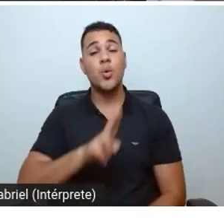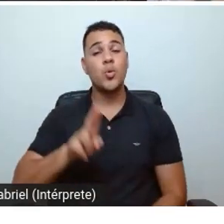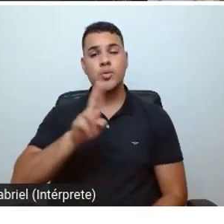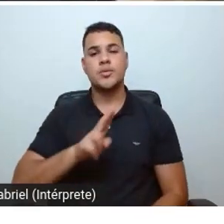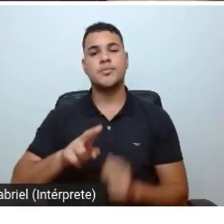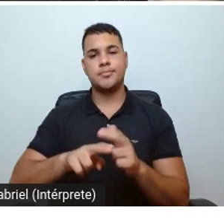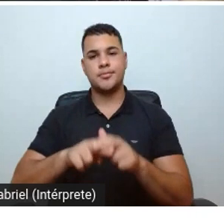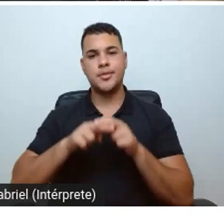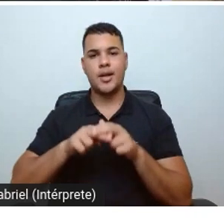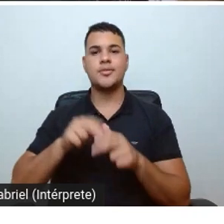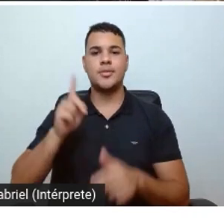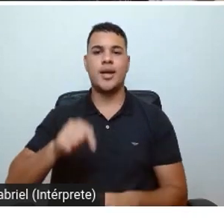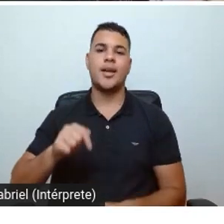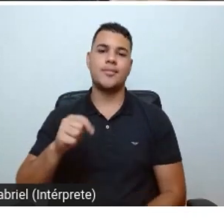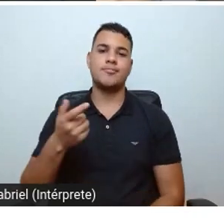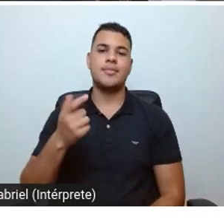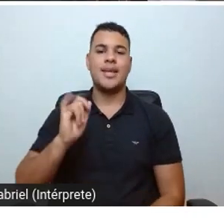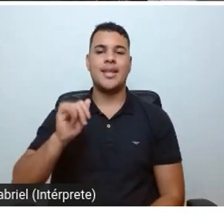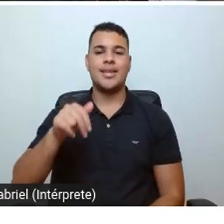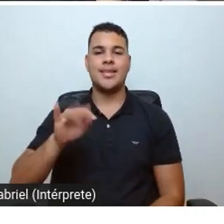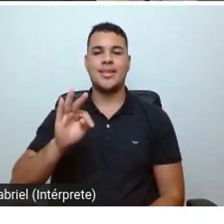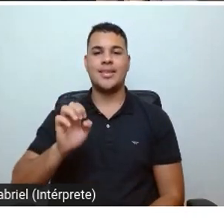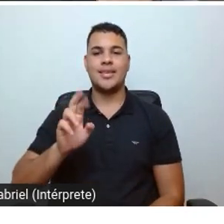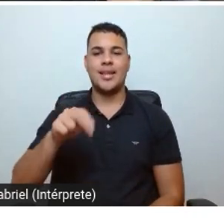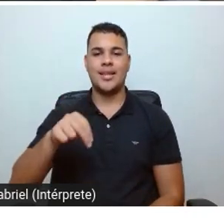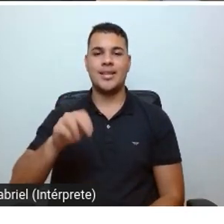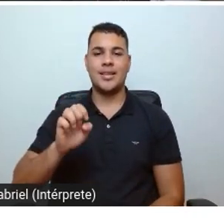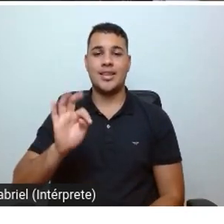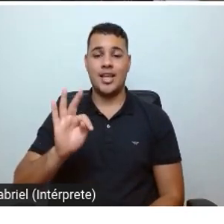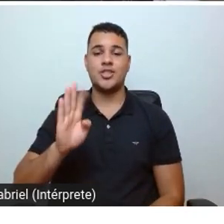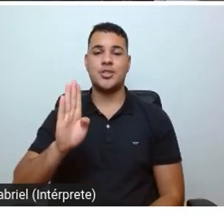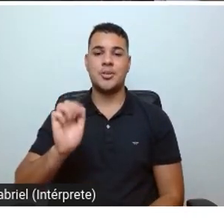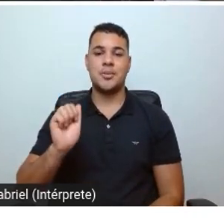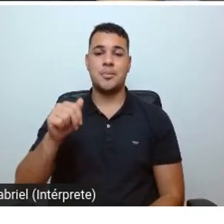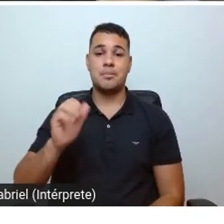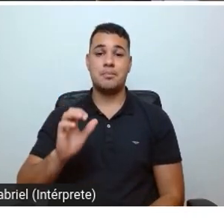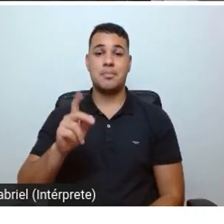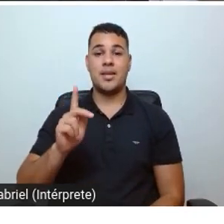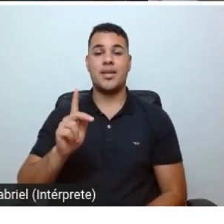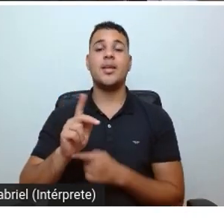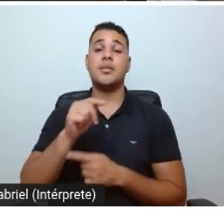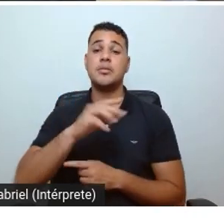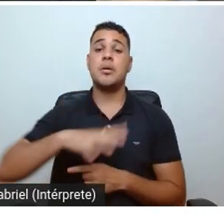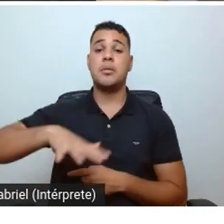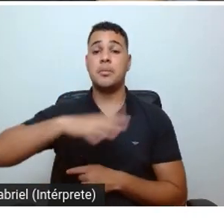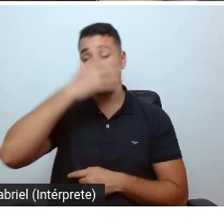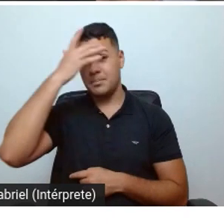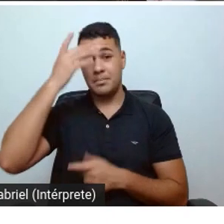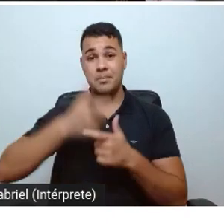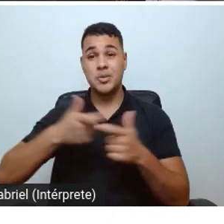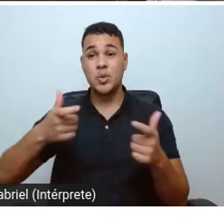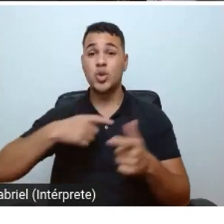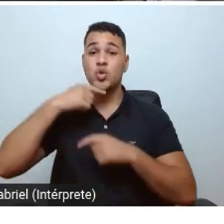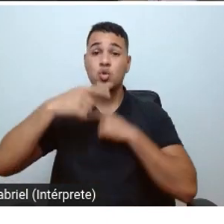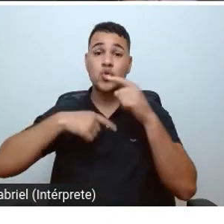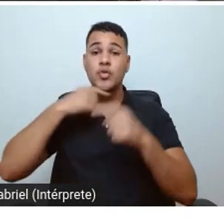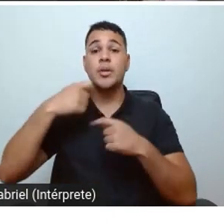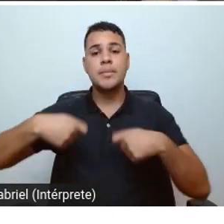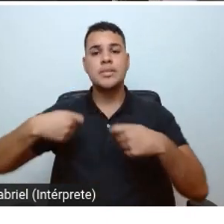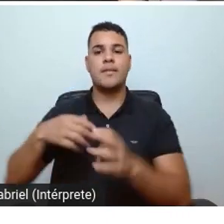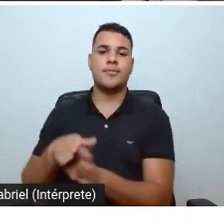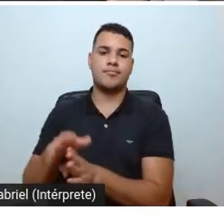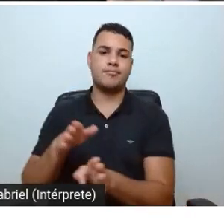o reflexo aqui, então, de um novo público vindo para o digital e precisando dessa orientação no assistente